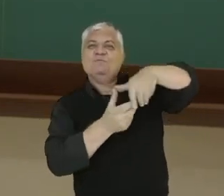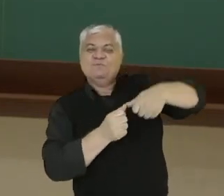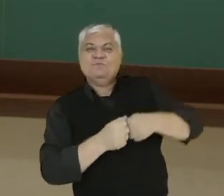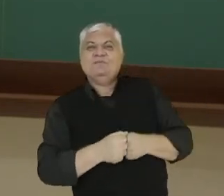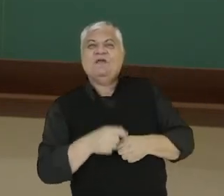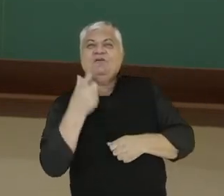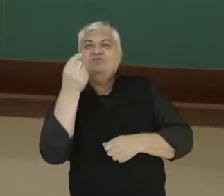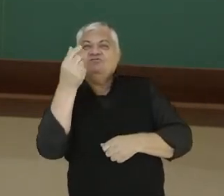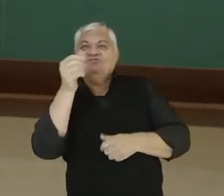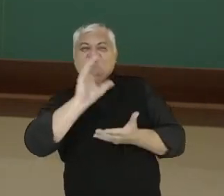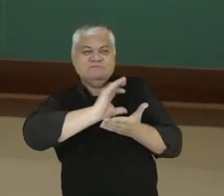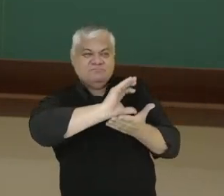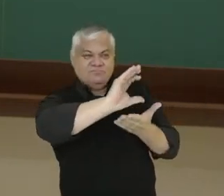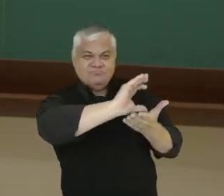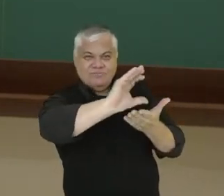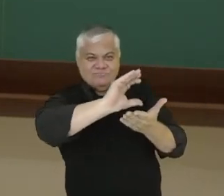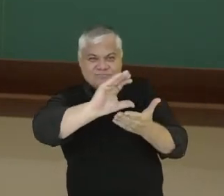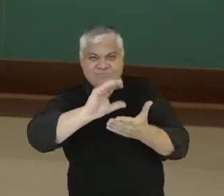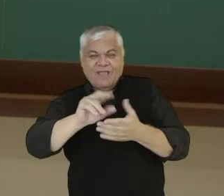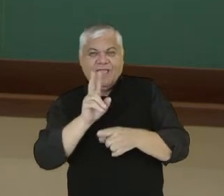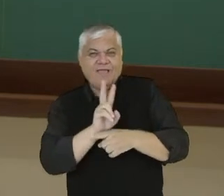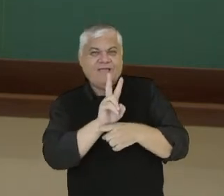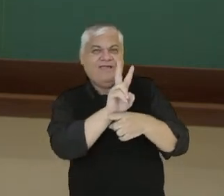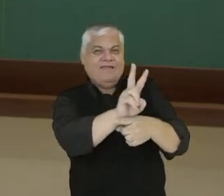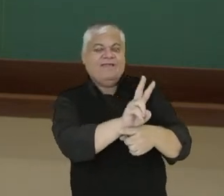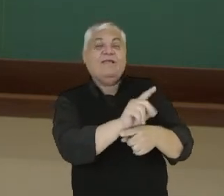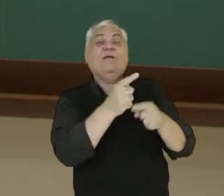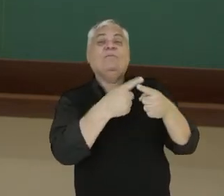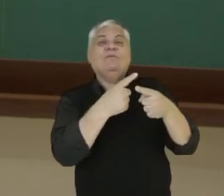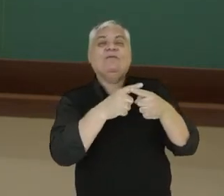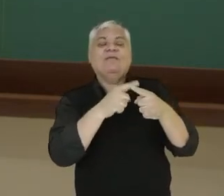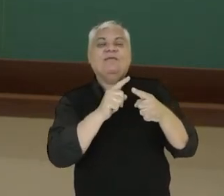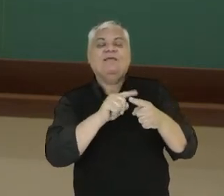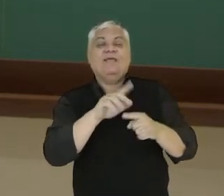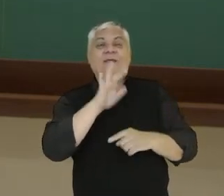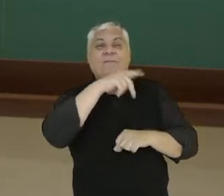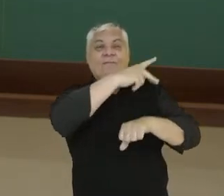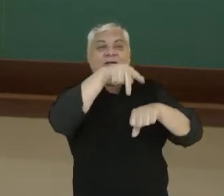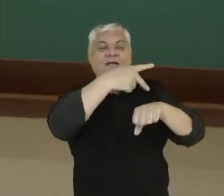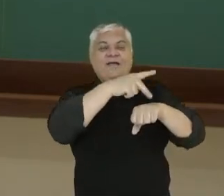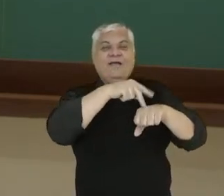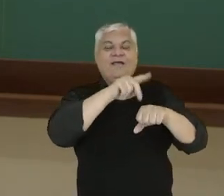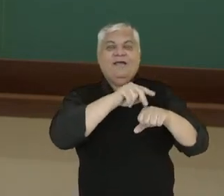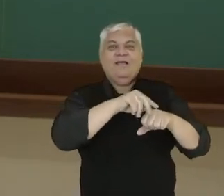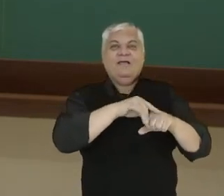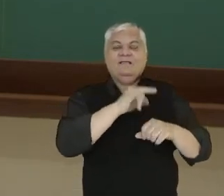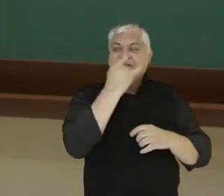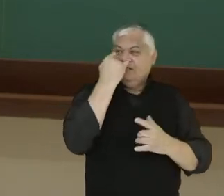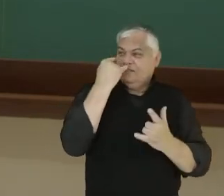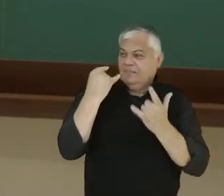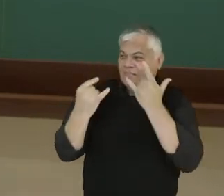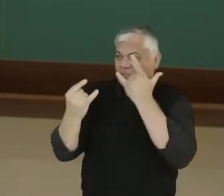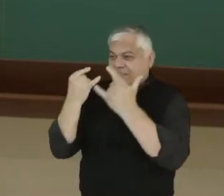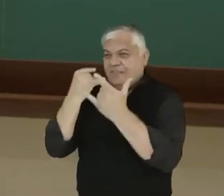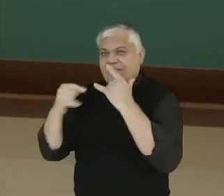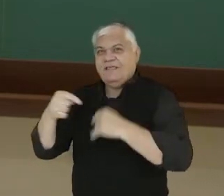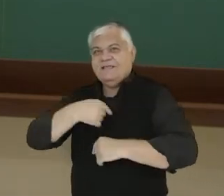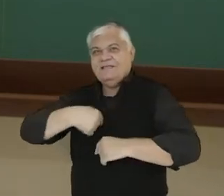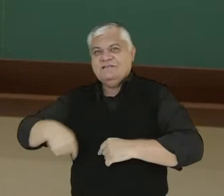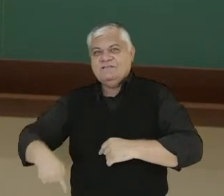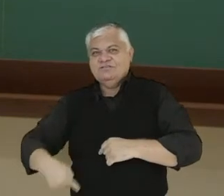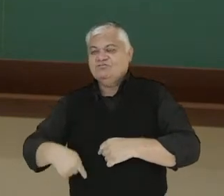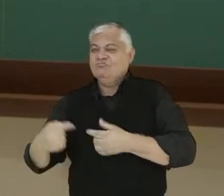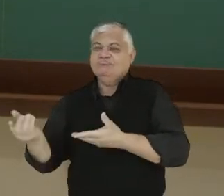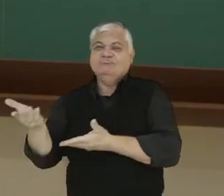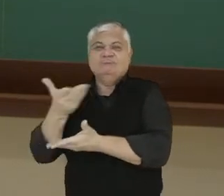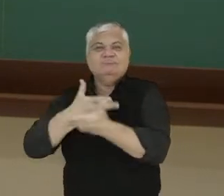investimentos são uma forma de atrair, né, interesses e parceiros para que a China se coloque